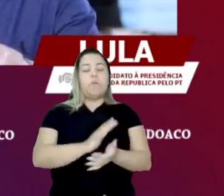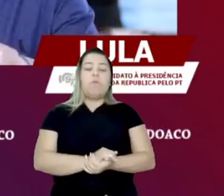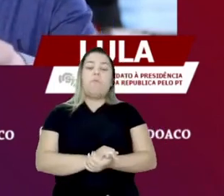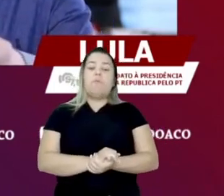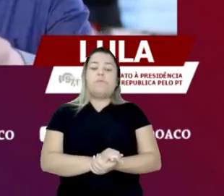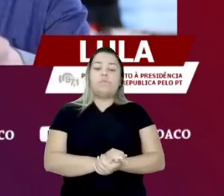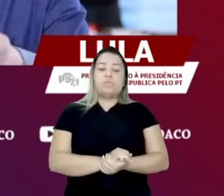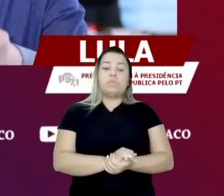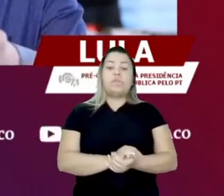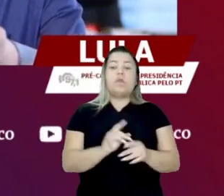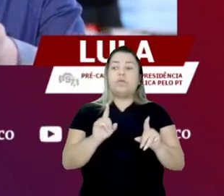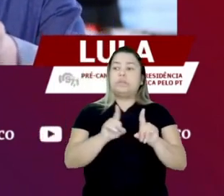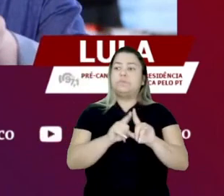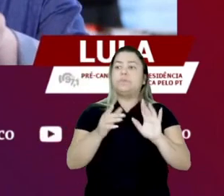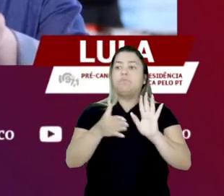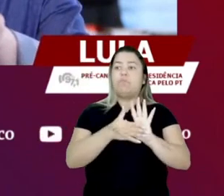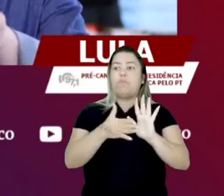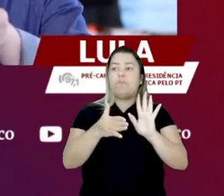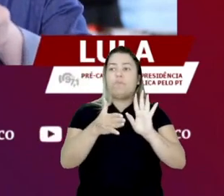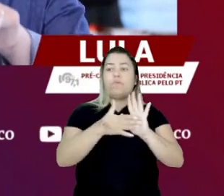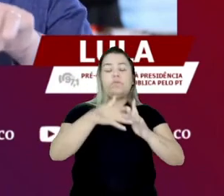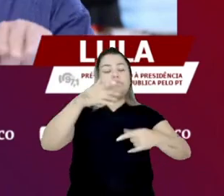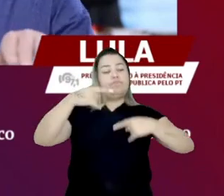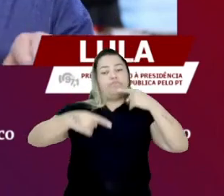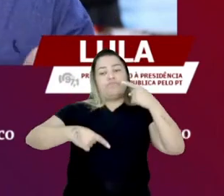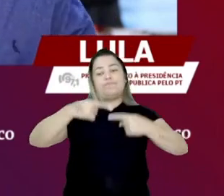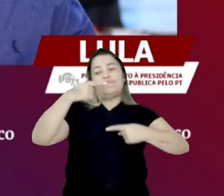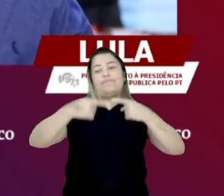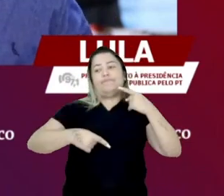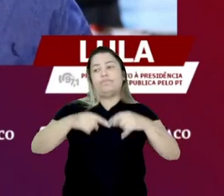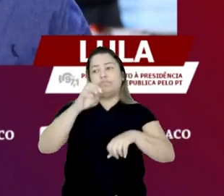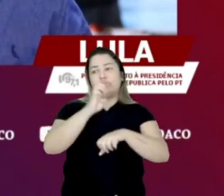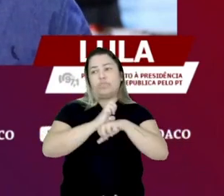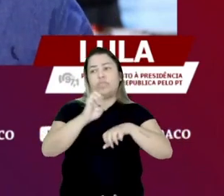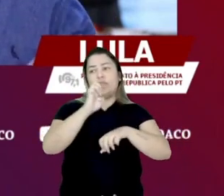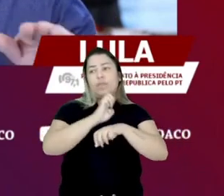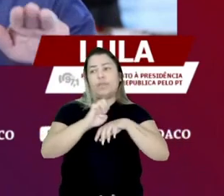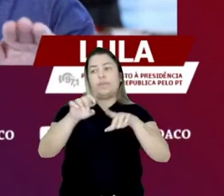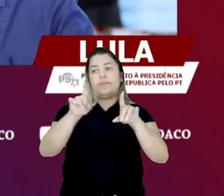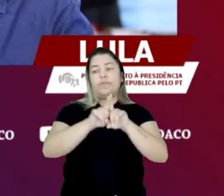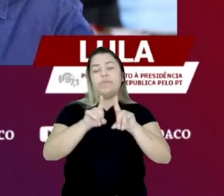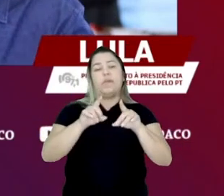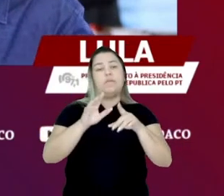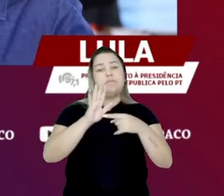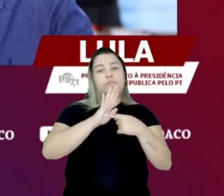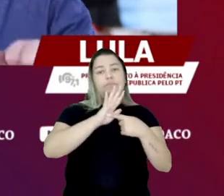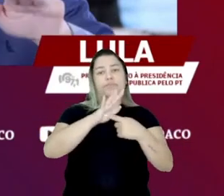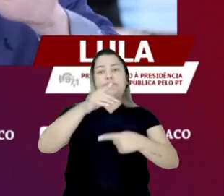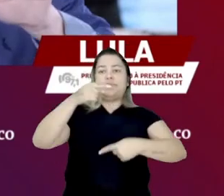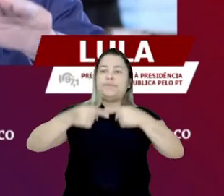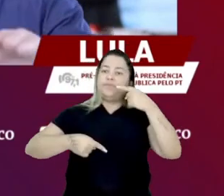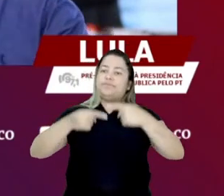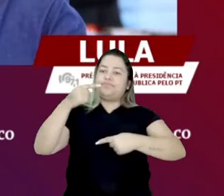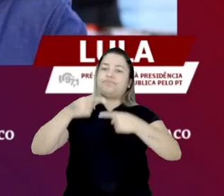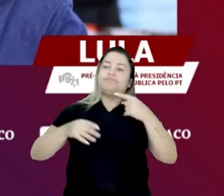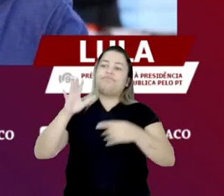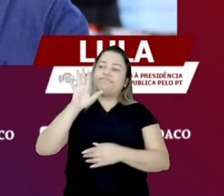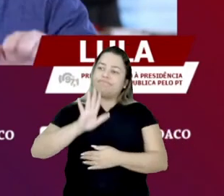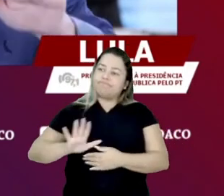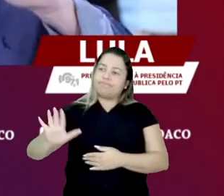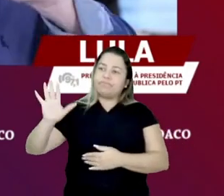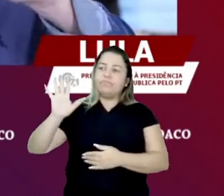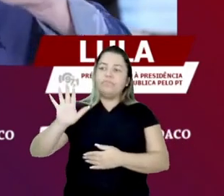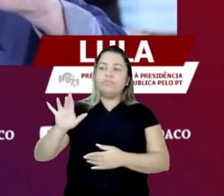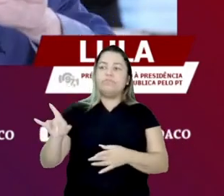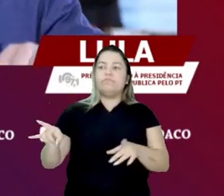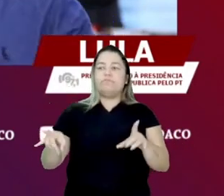da implementação, você tem que implementar entre os 3 entes federados. O prefeito tem que participar, o governador tem que